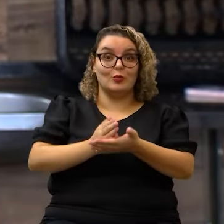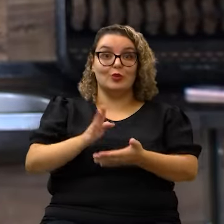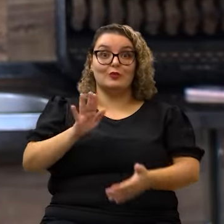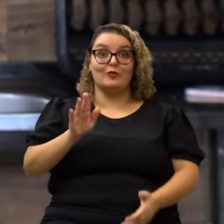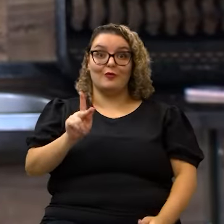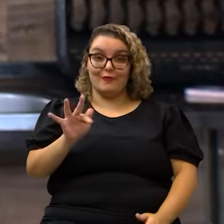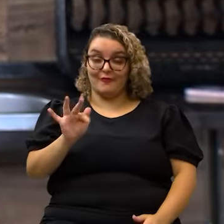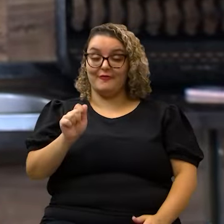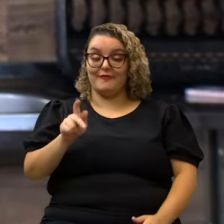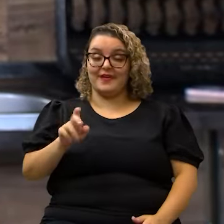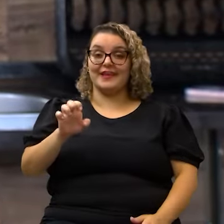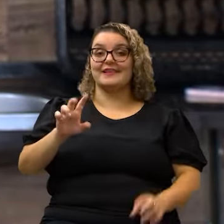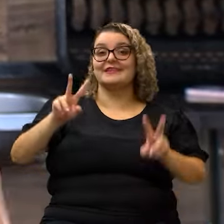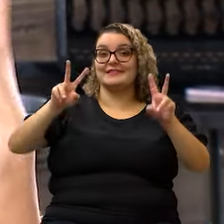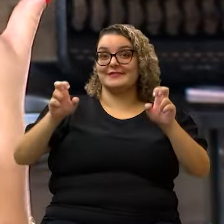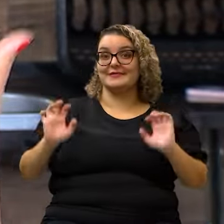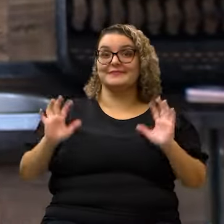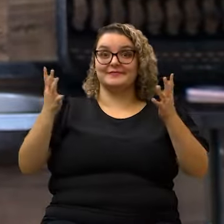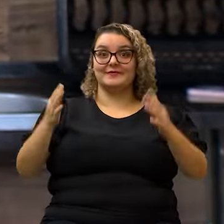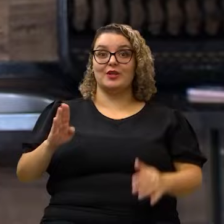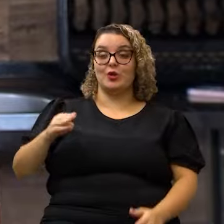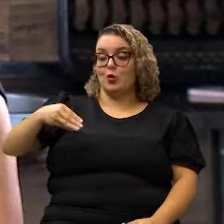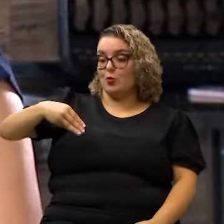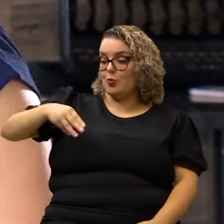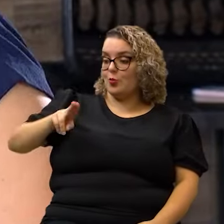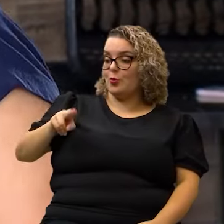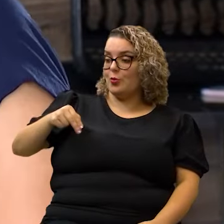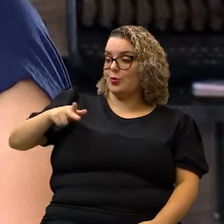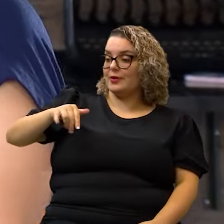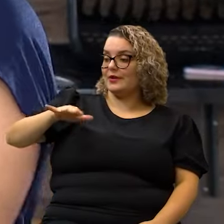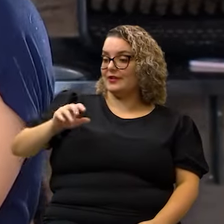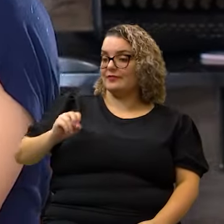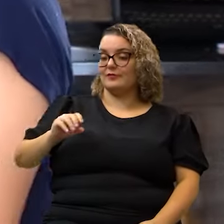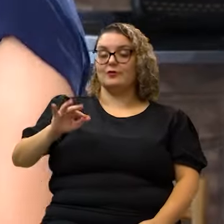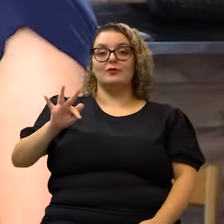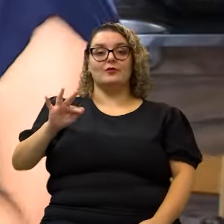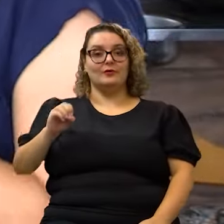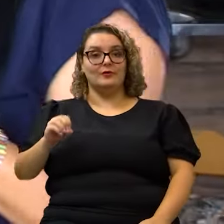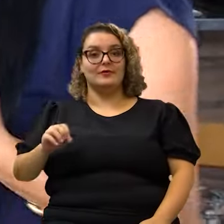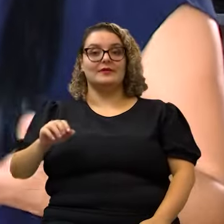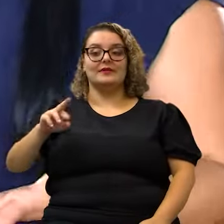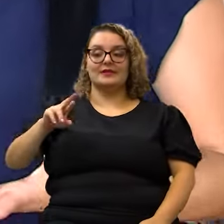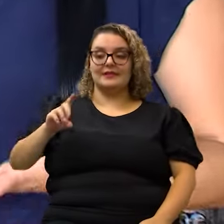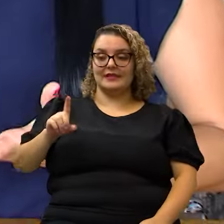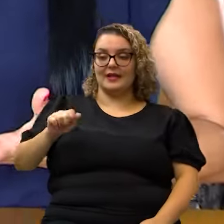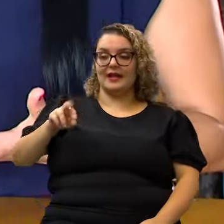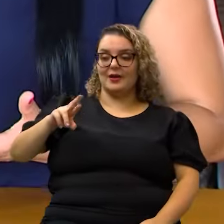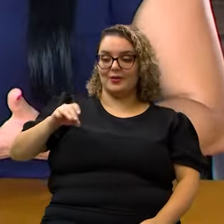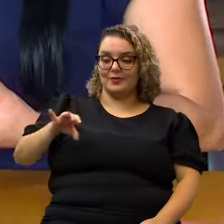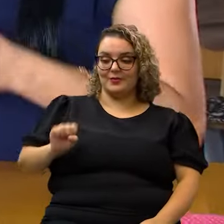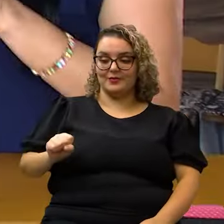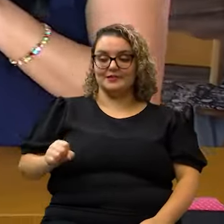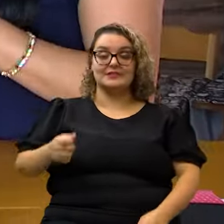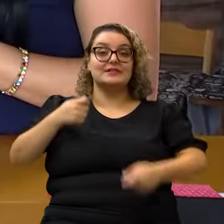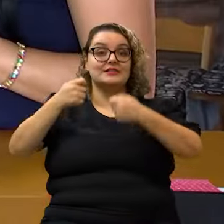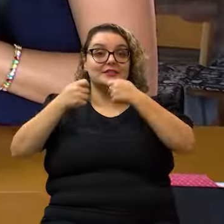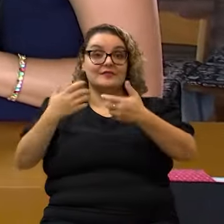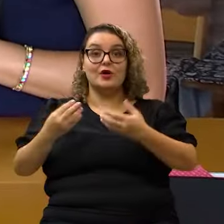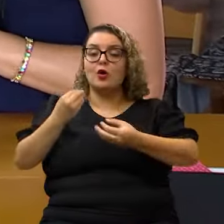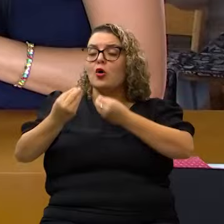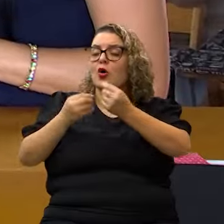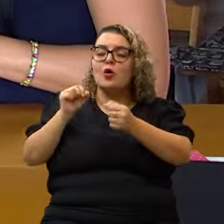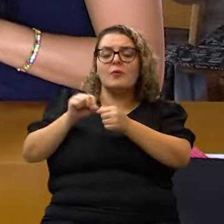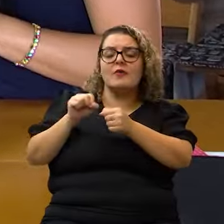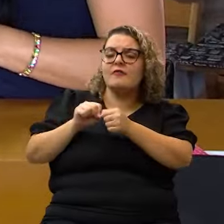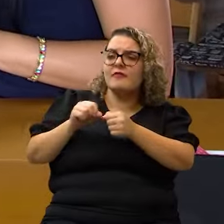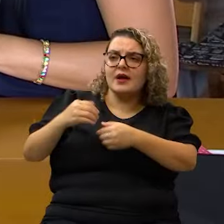festa temática. Para isso, nós viemos até o Muquifo da Rose entrevistar e aprender com a Rose Carvalho como faz